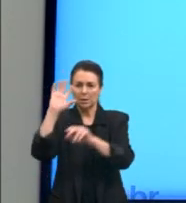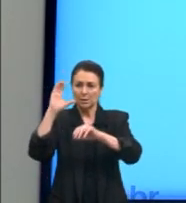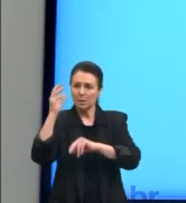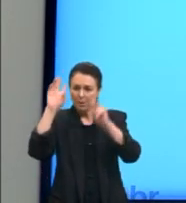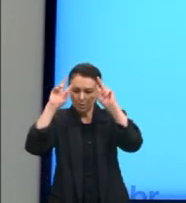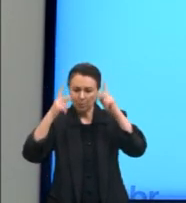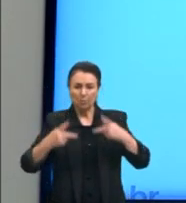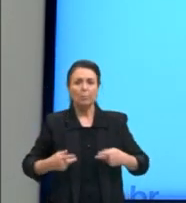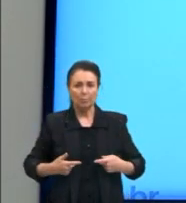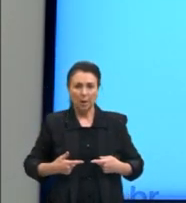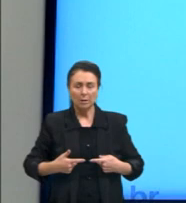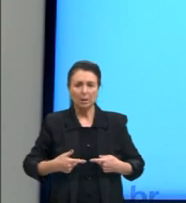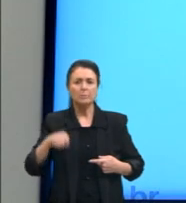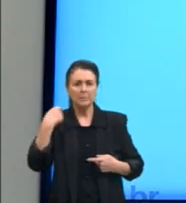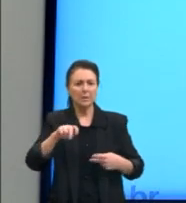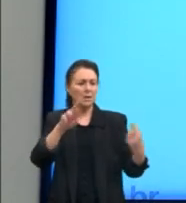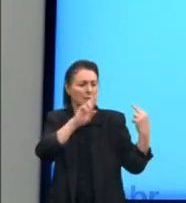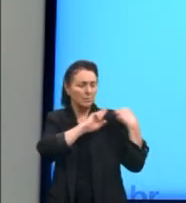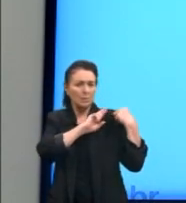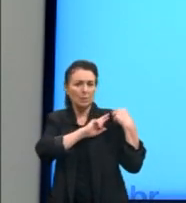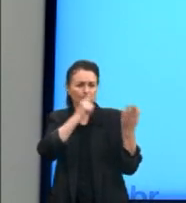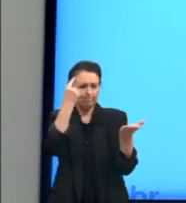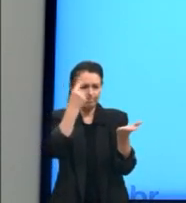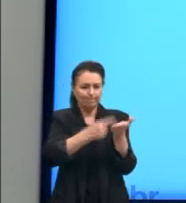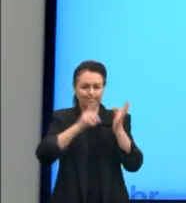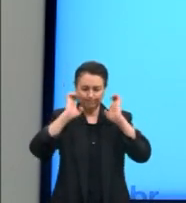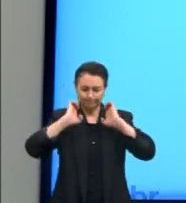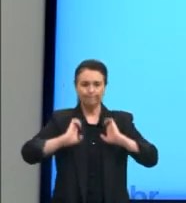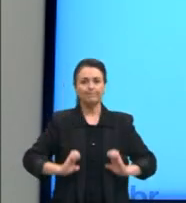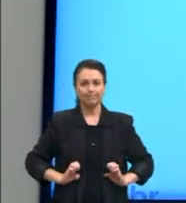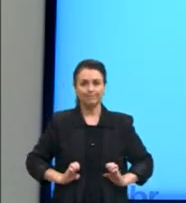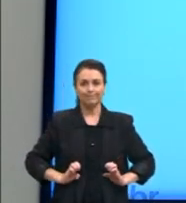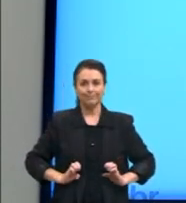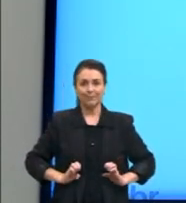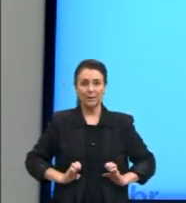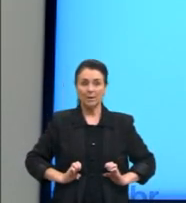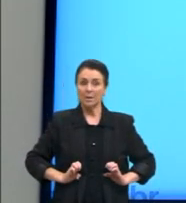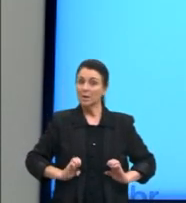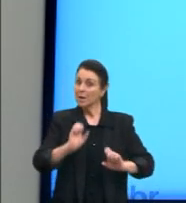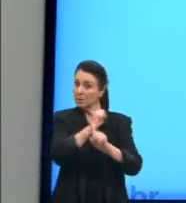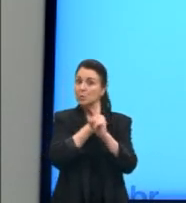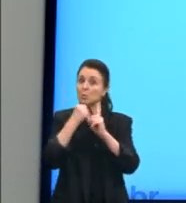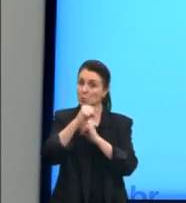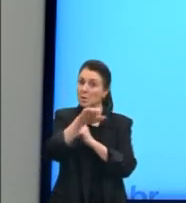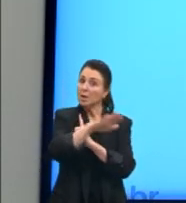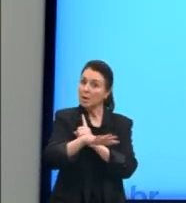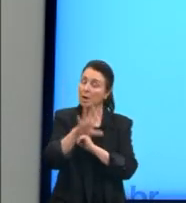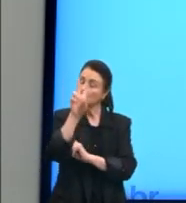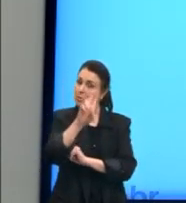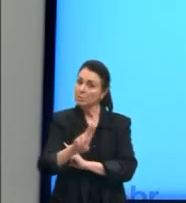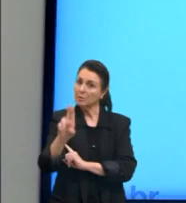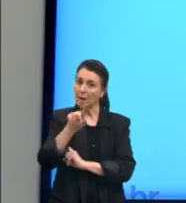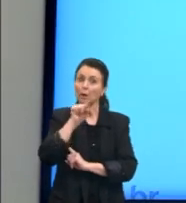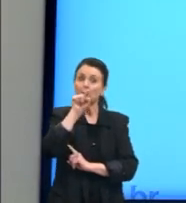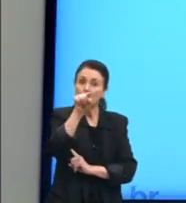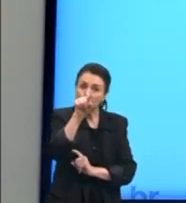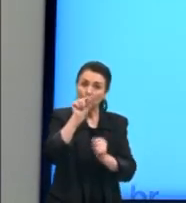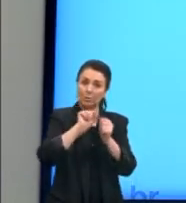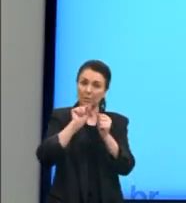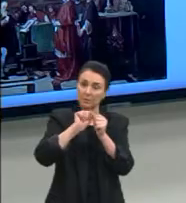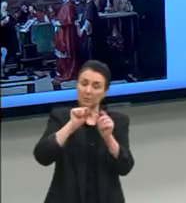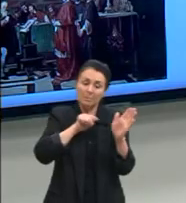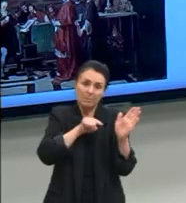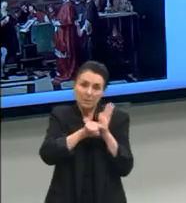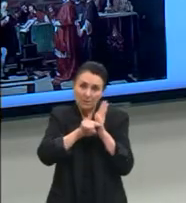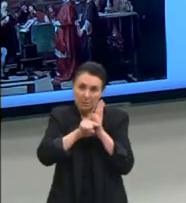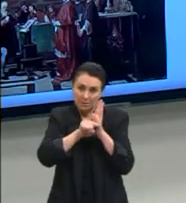um compromisso comprometimento ético e deve ser útil socialmente Portanto você que vai para pesquisa a tua